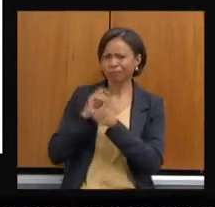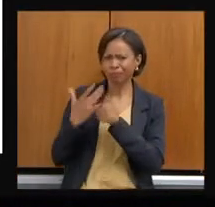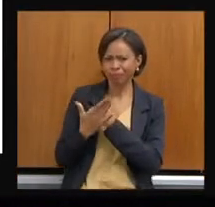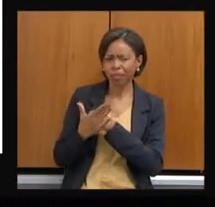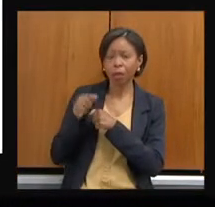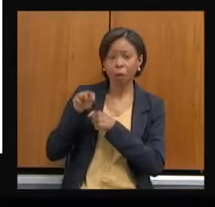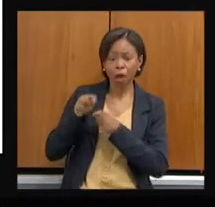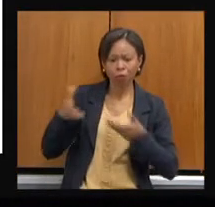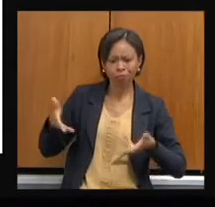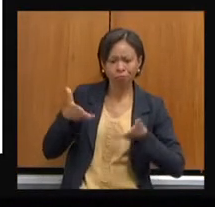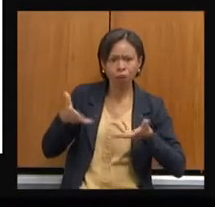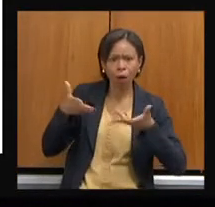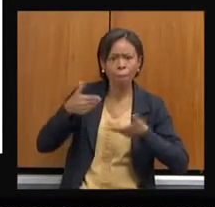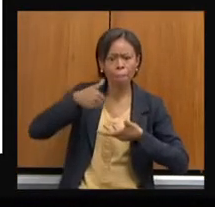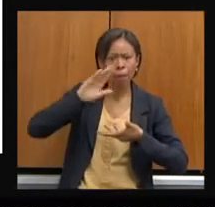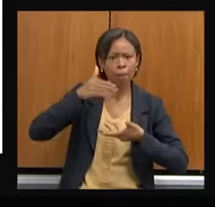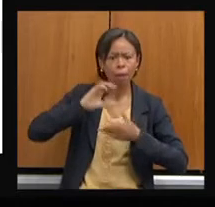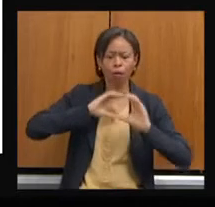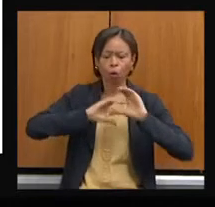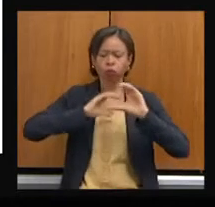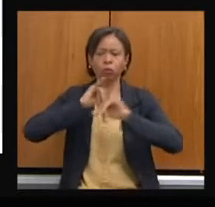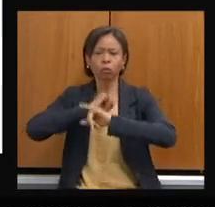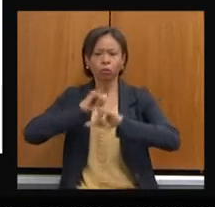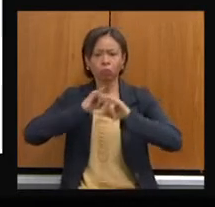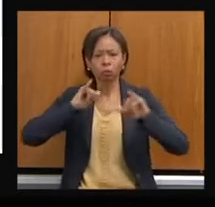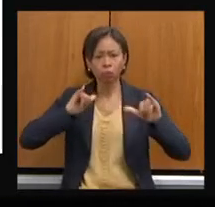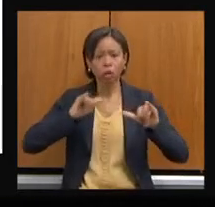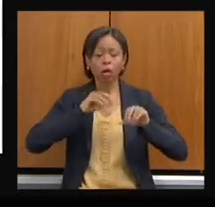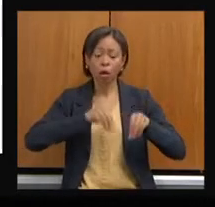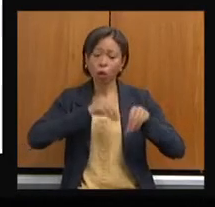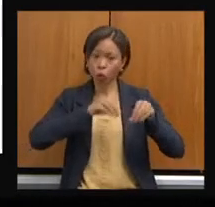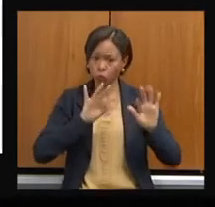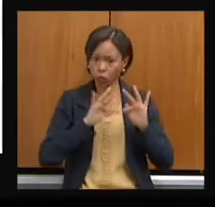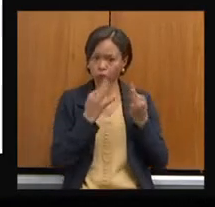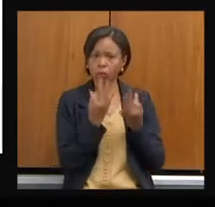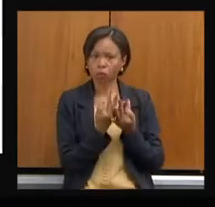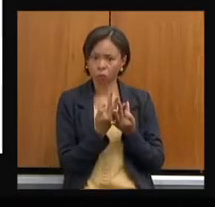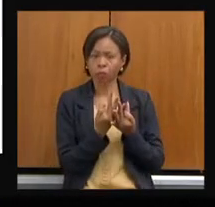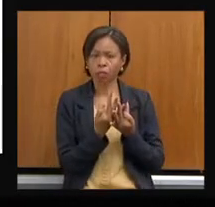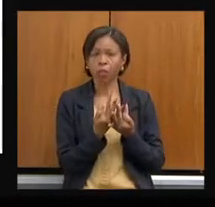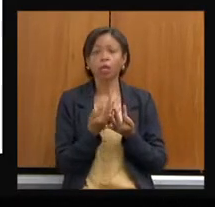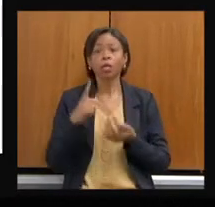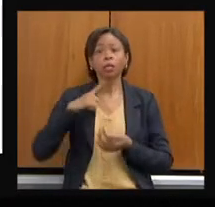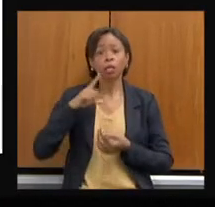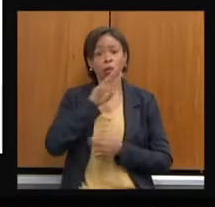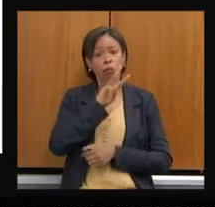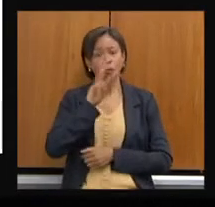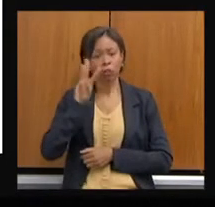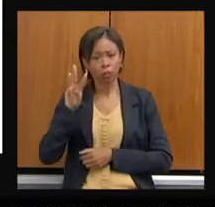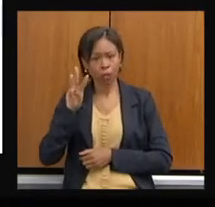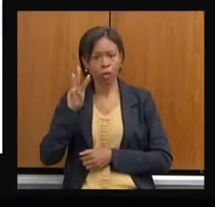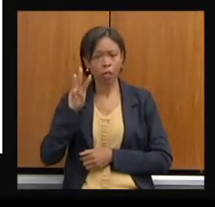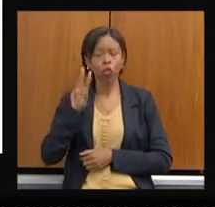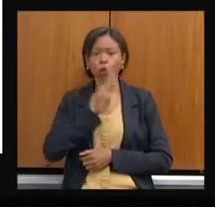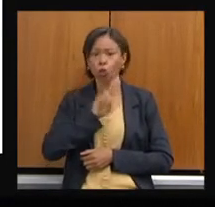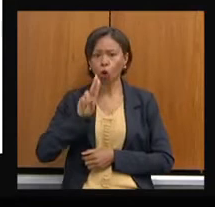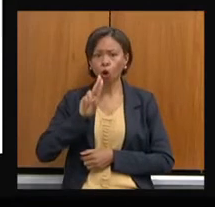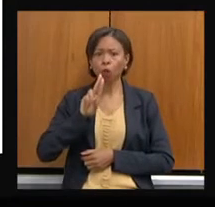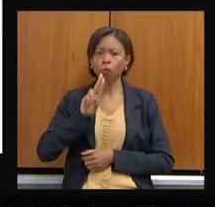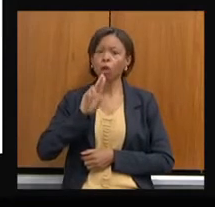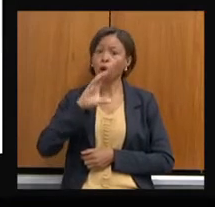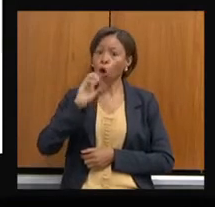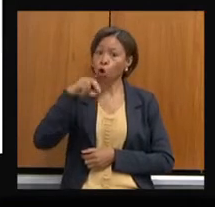muito a comunicação para atendimento aos nossos agricultores que milhares Então tem um site que chama Conte com ele até